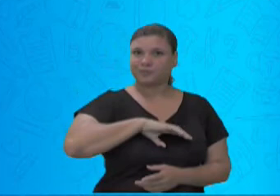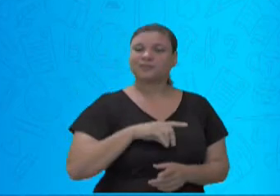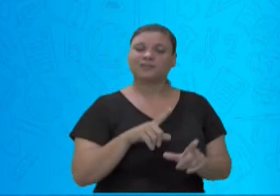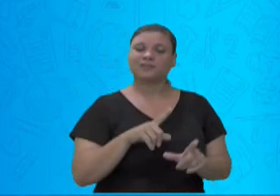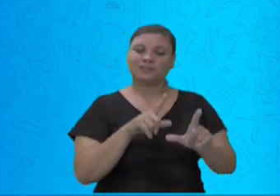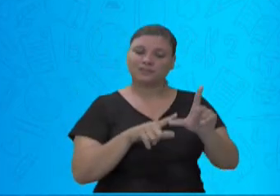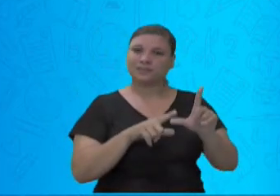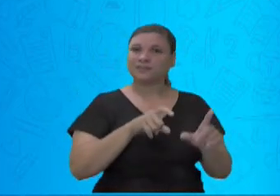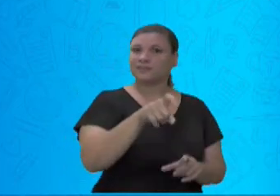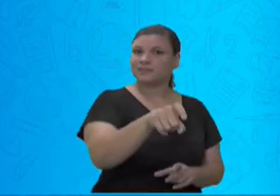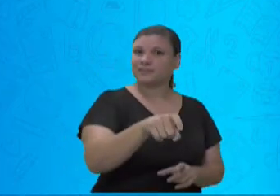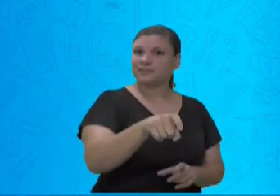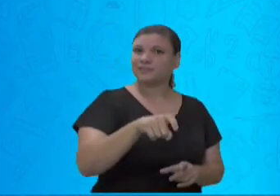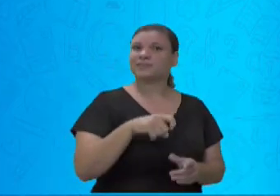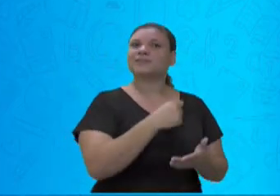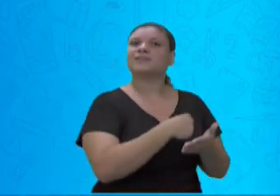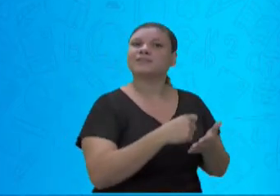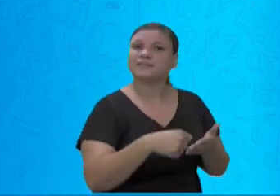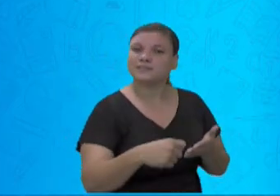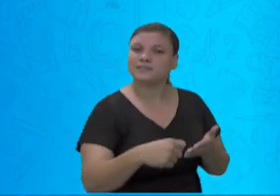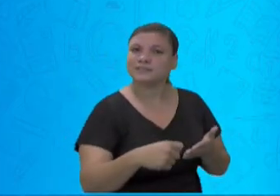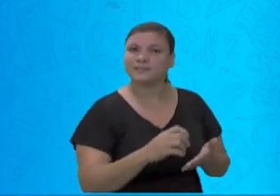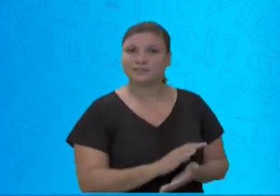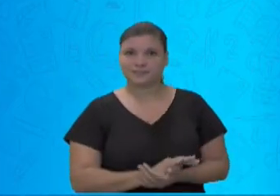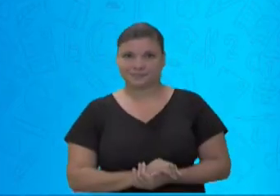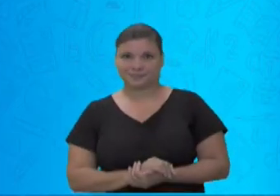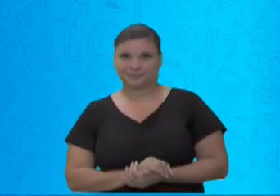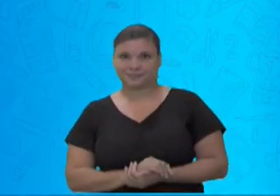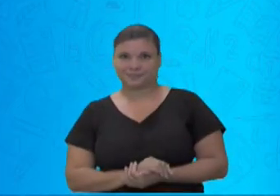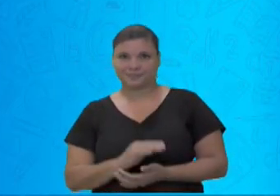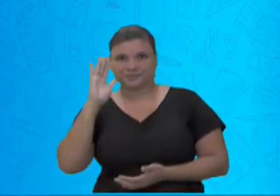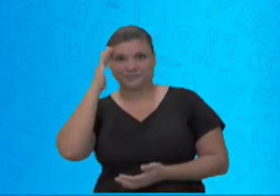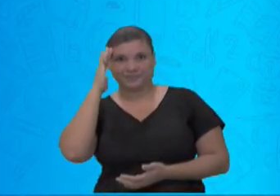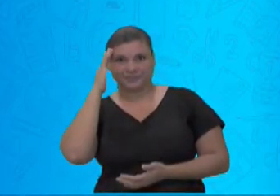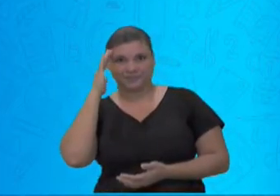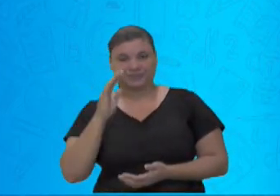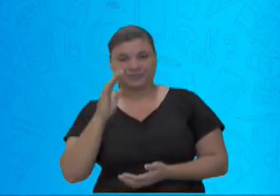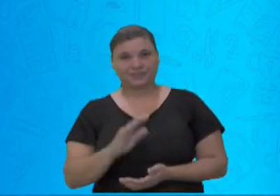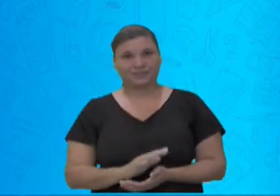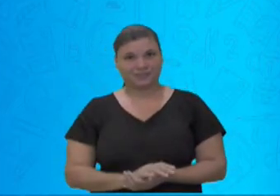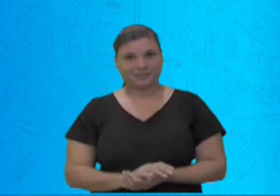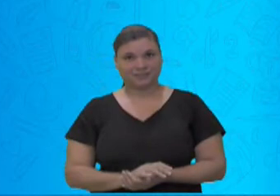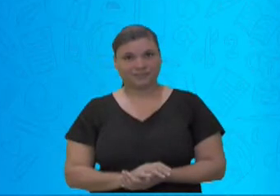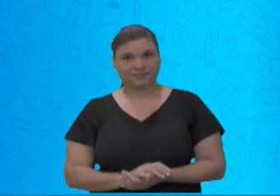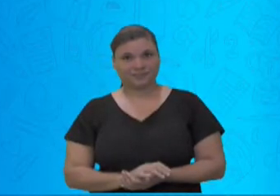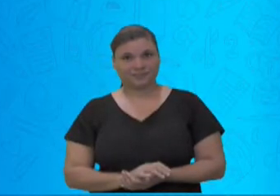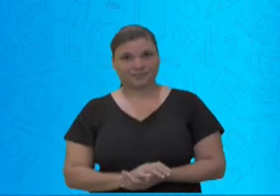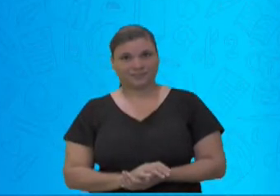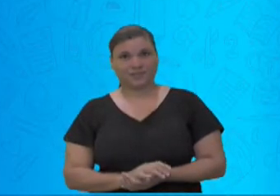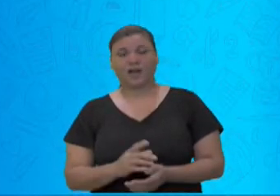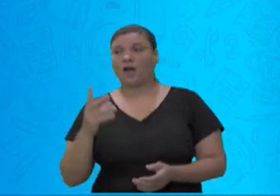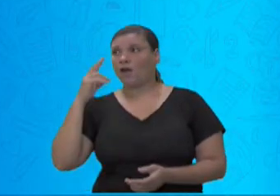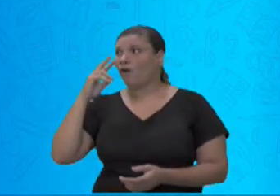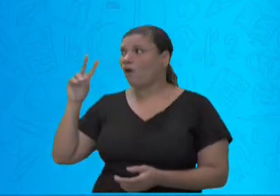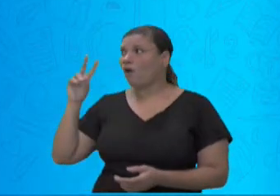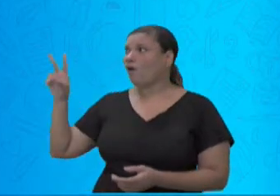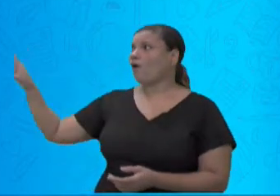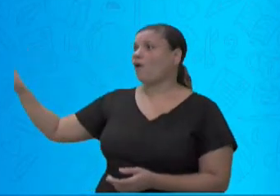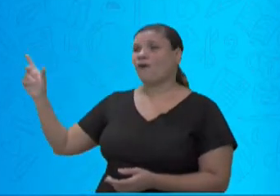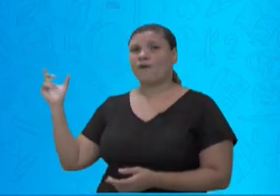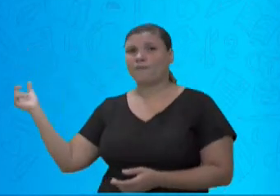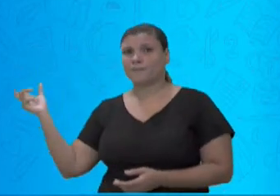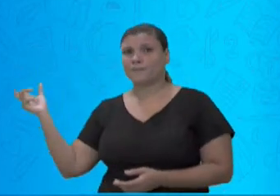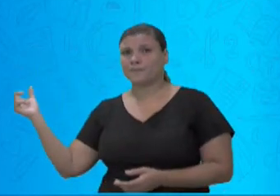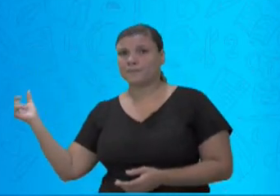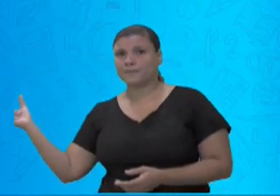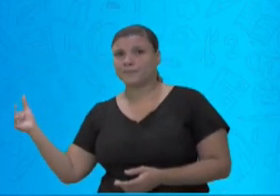X. O xerife também é o mesmo caso. Ela é uma palavra que vem da origem